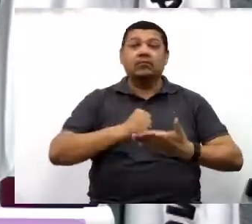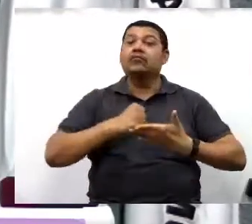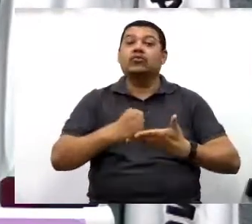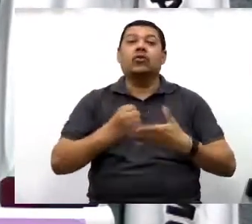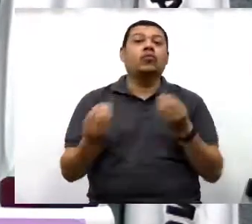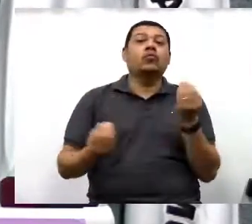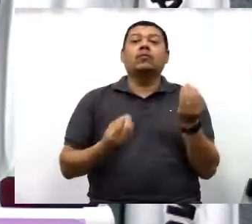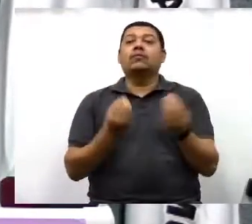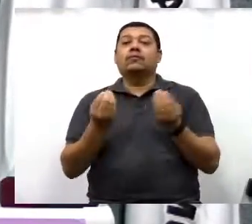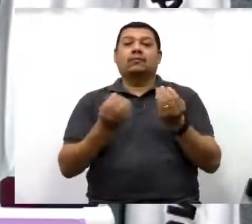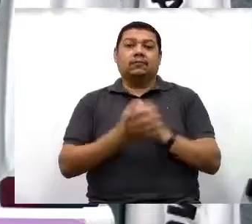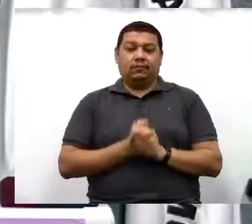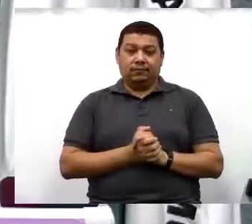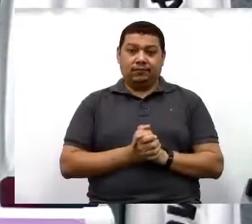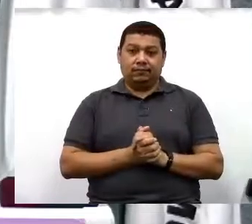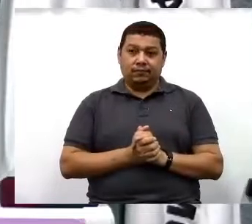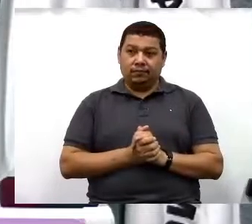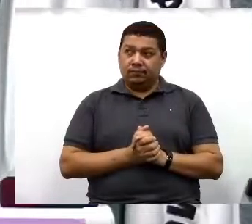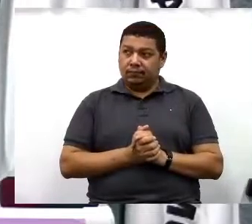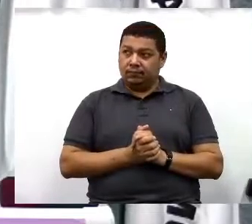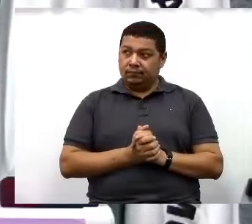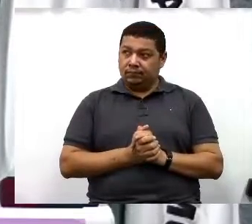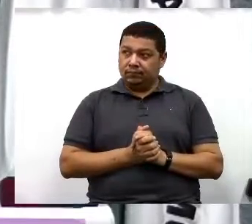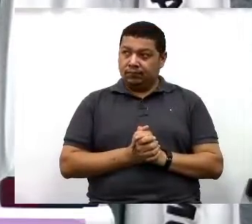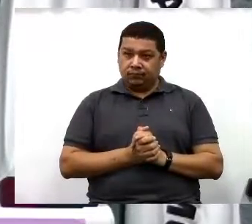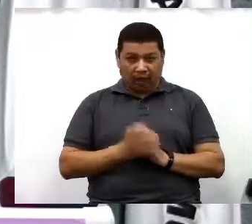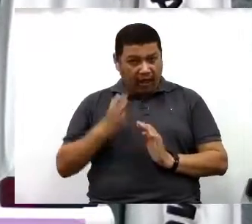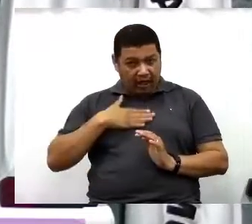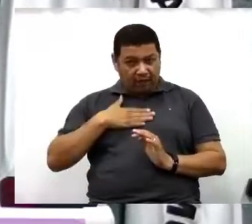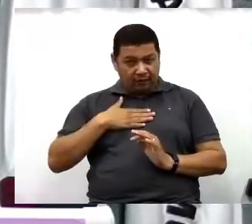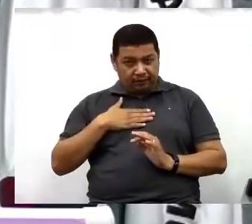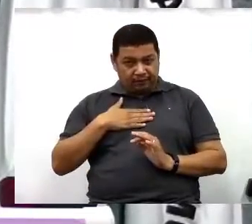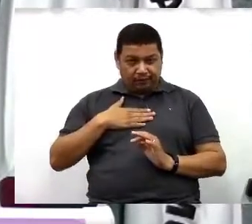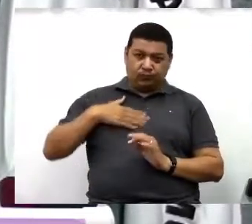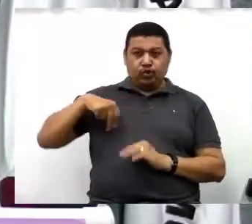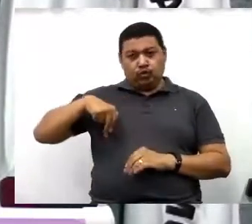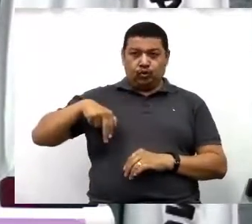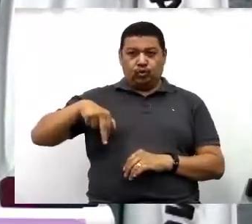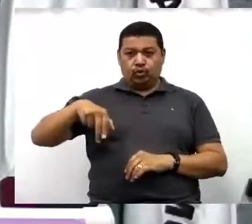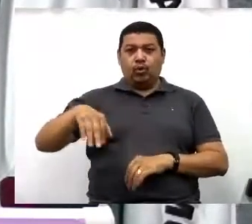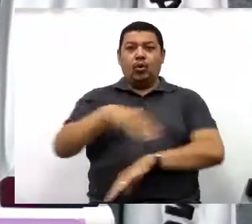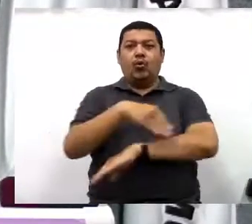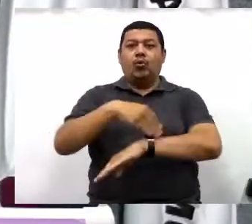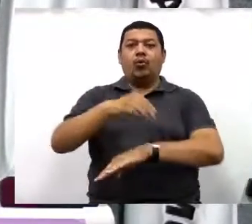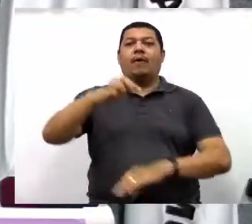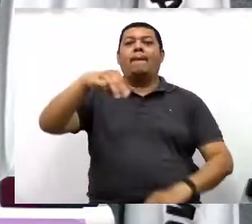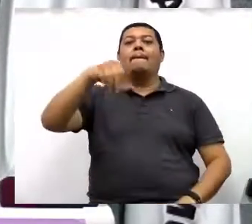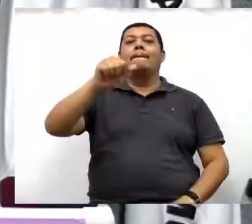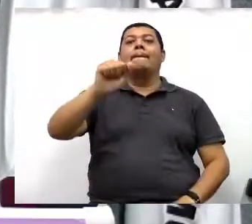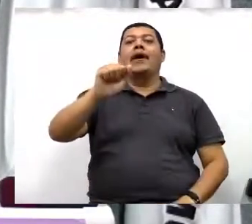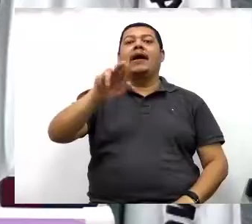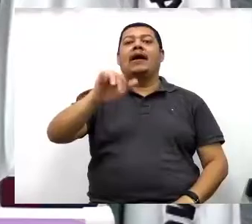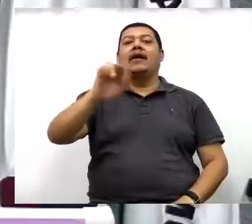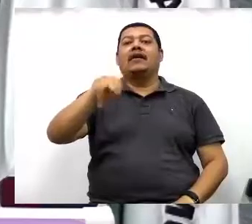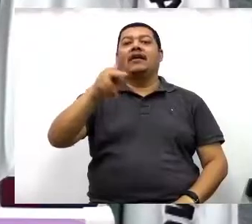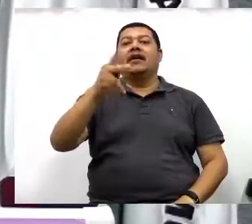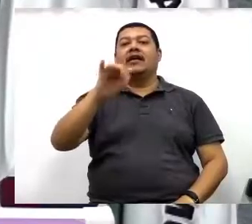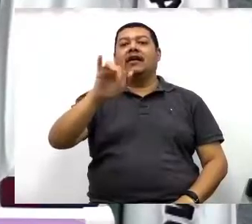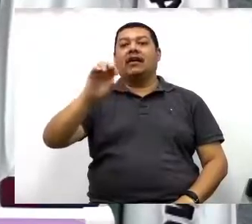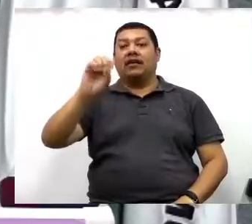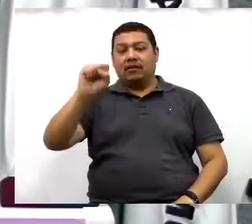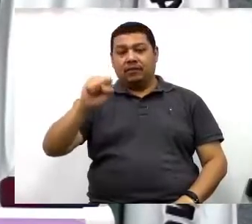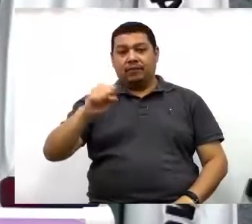ajudar? Eu caminhando na rua dos marinheiros, olhei